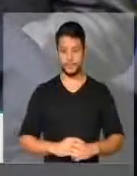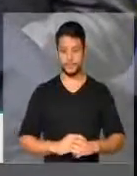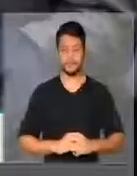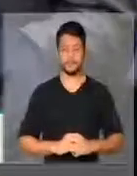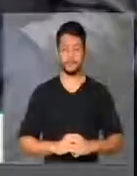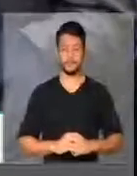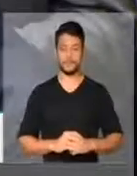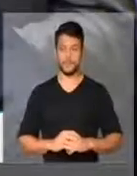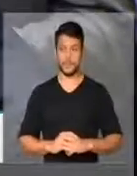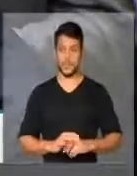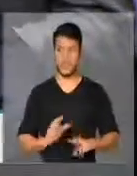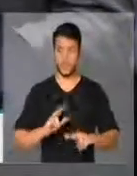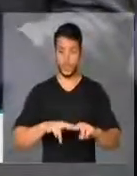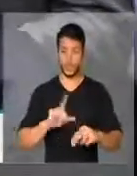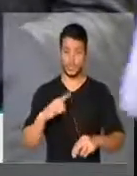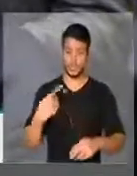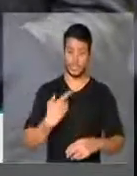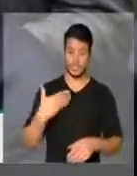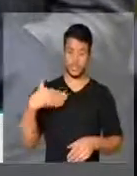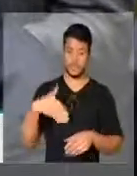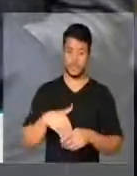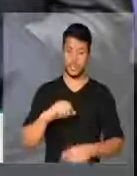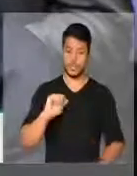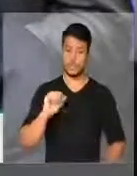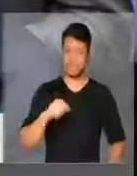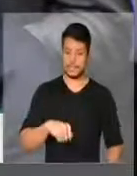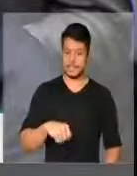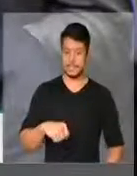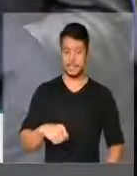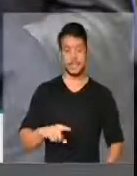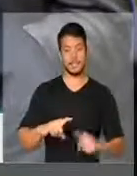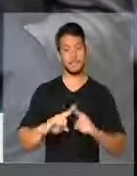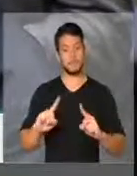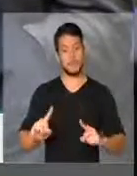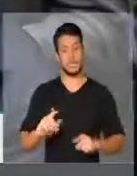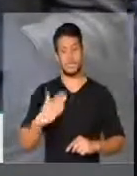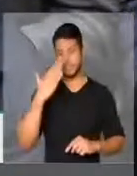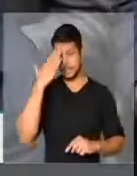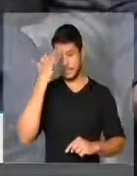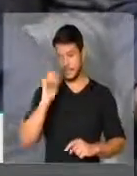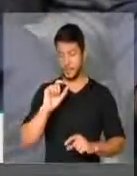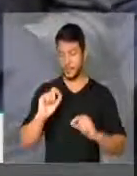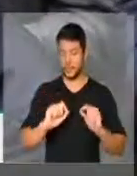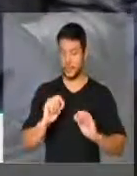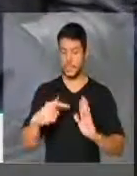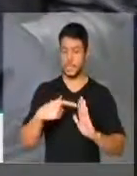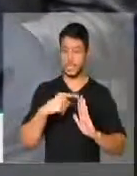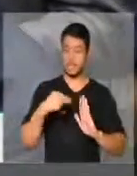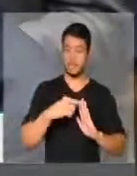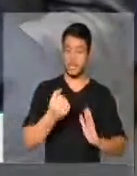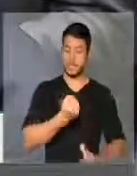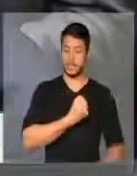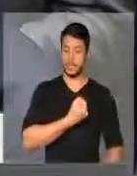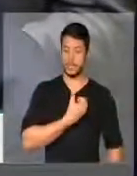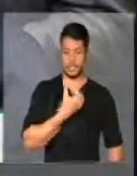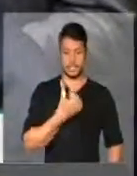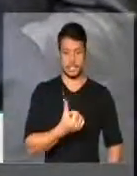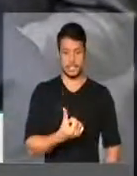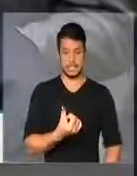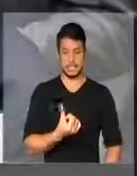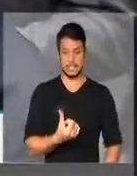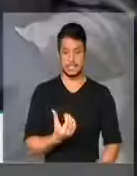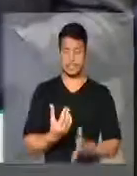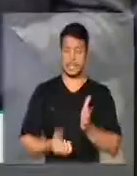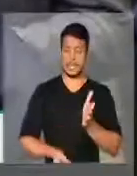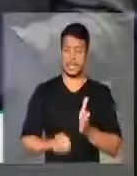isso que nós vamos votar sim, mas destacando a emenda 6, para criar um direito, criar